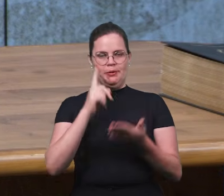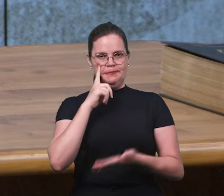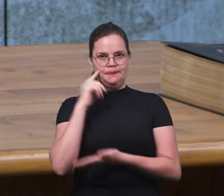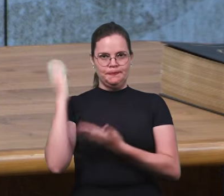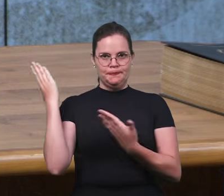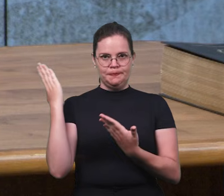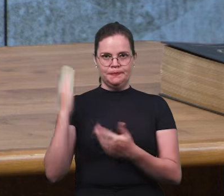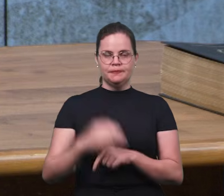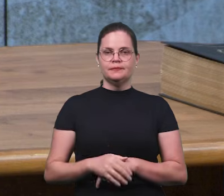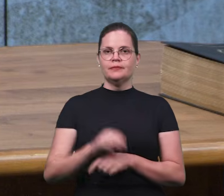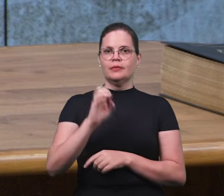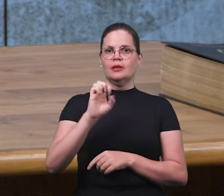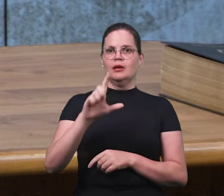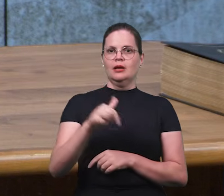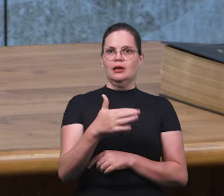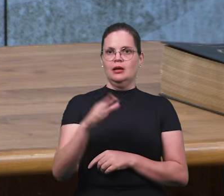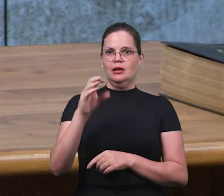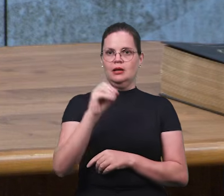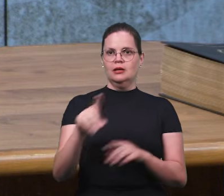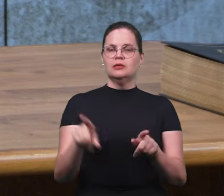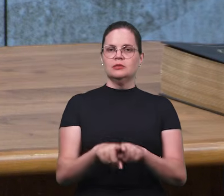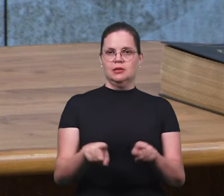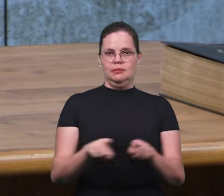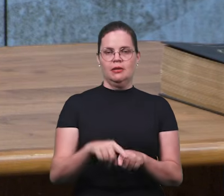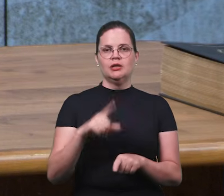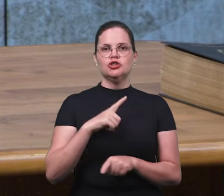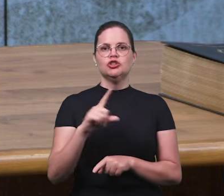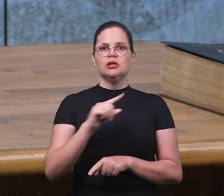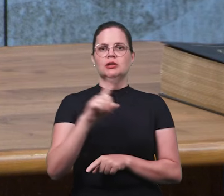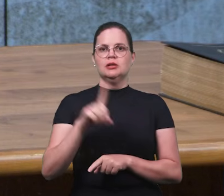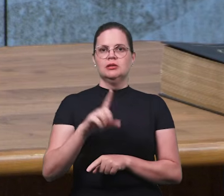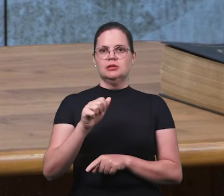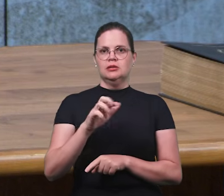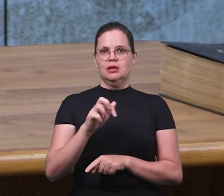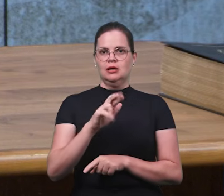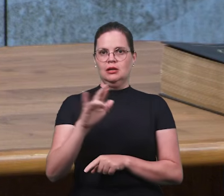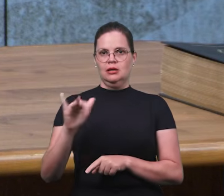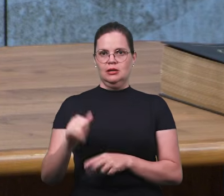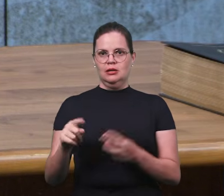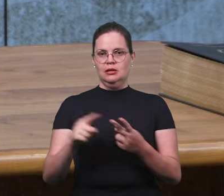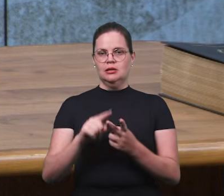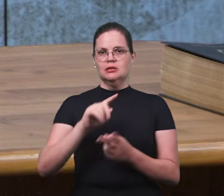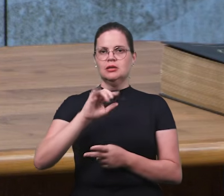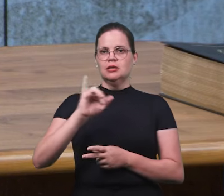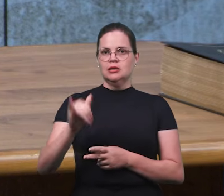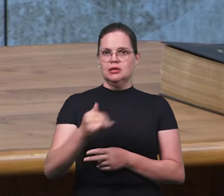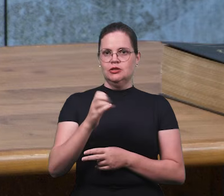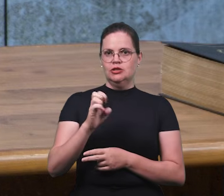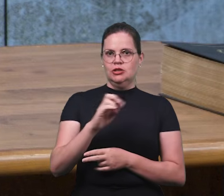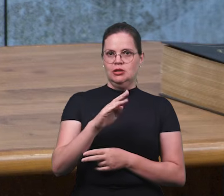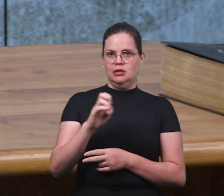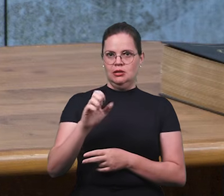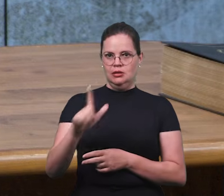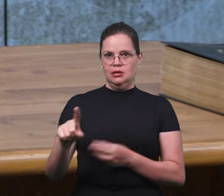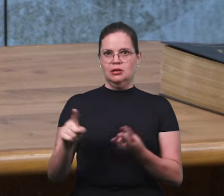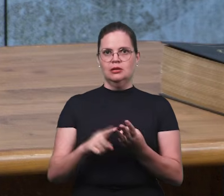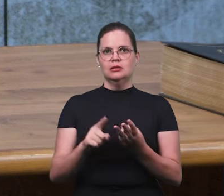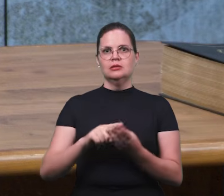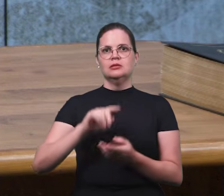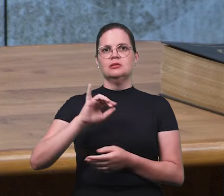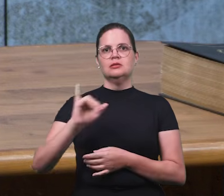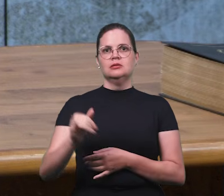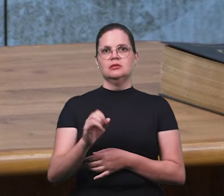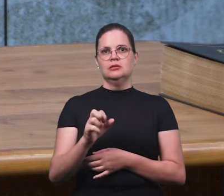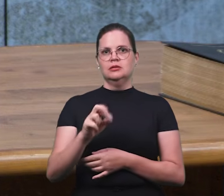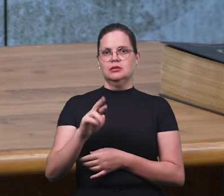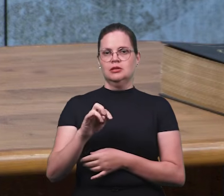filhos de Elão, Matanias, Zacarias e Jeiel e Abdi e